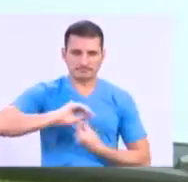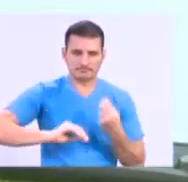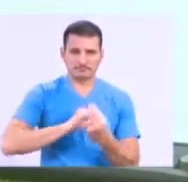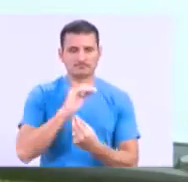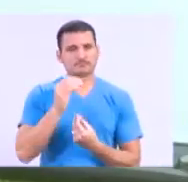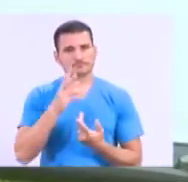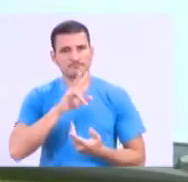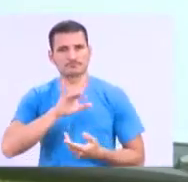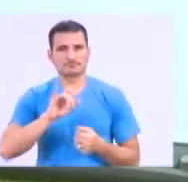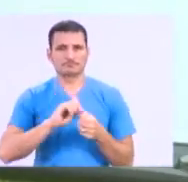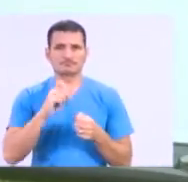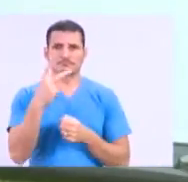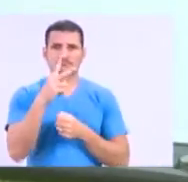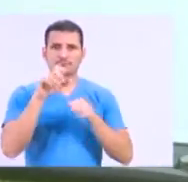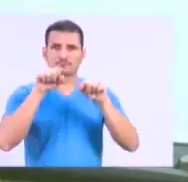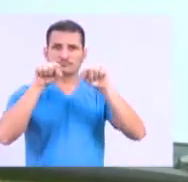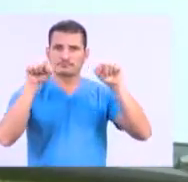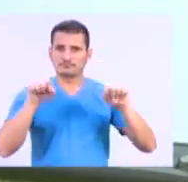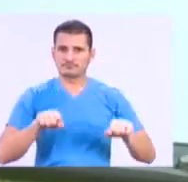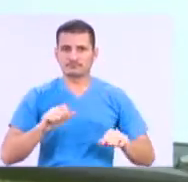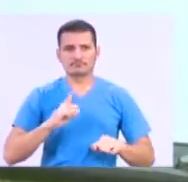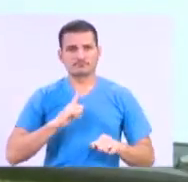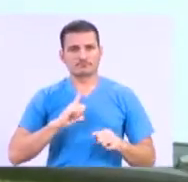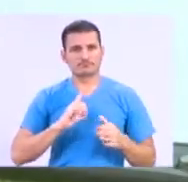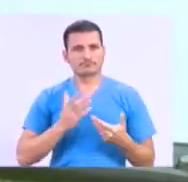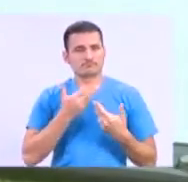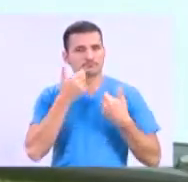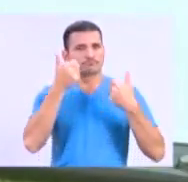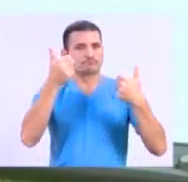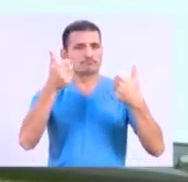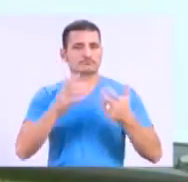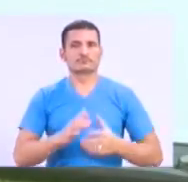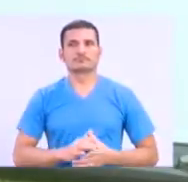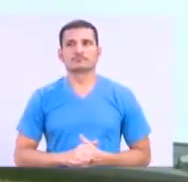seu sistema ter um rendimento grande.